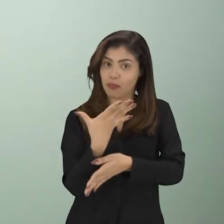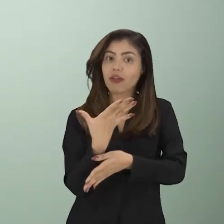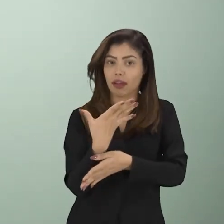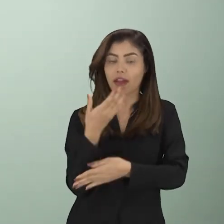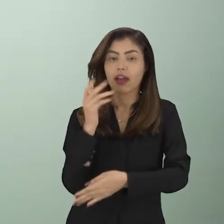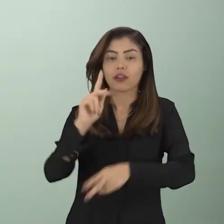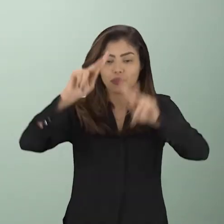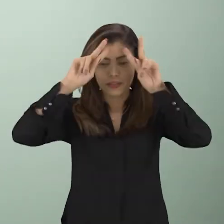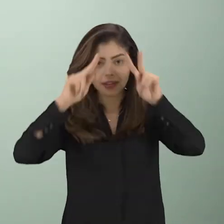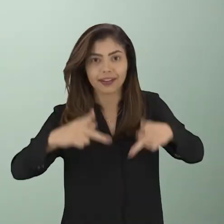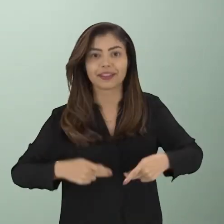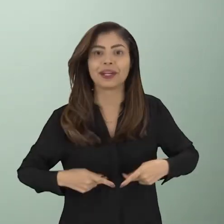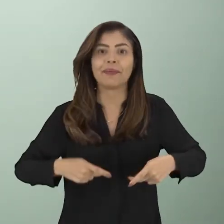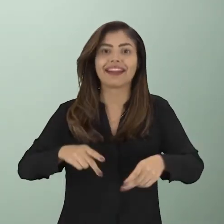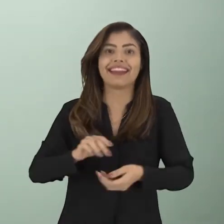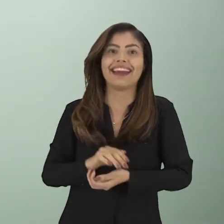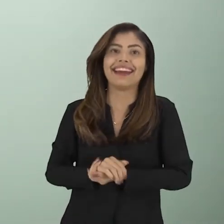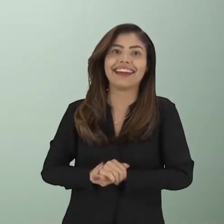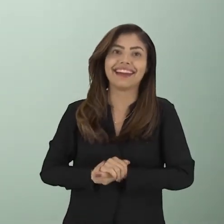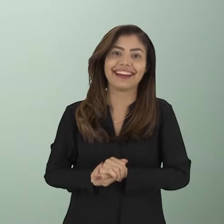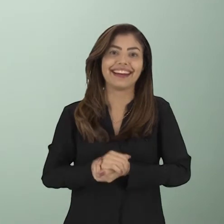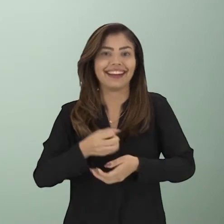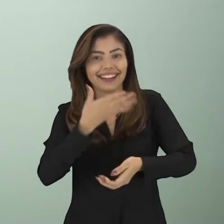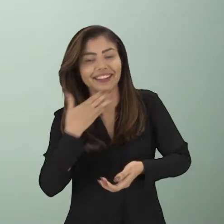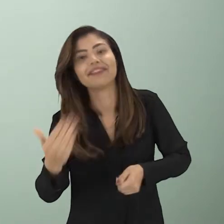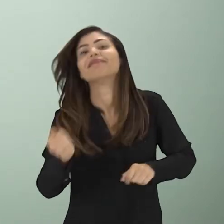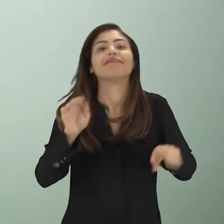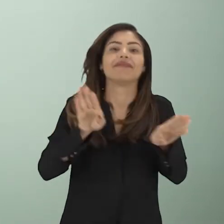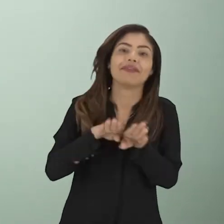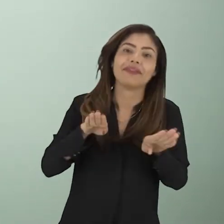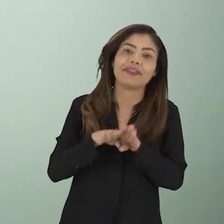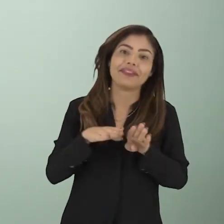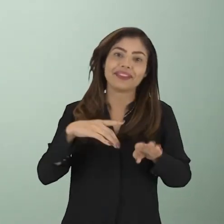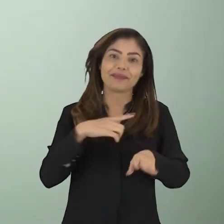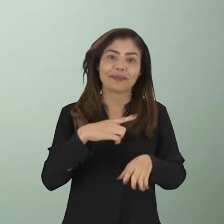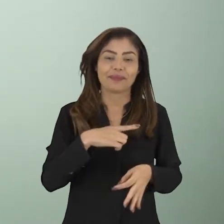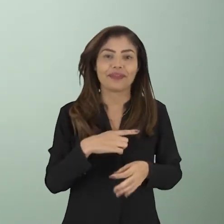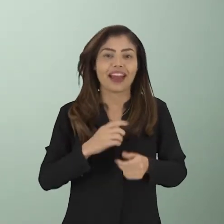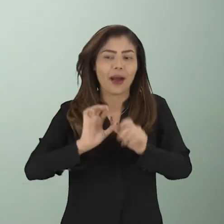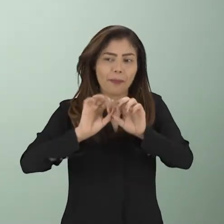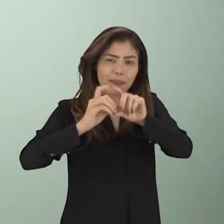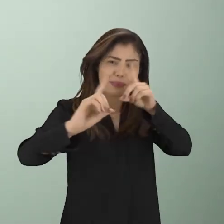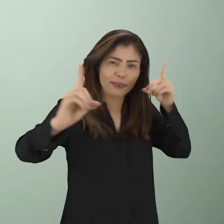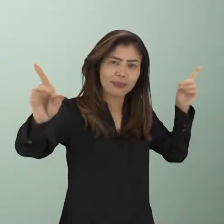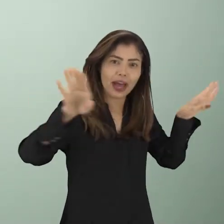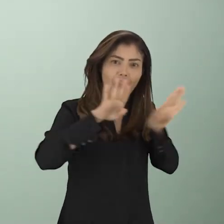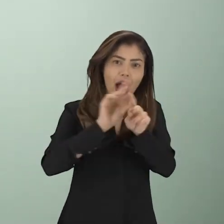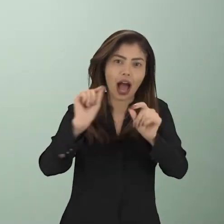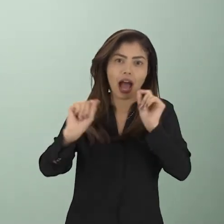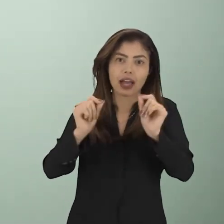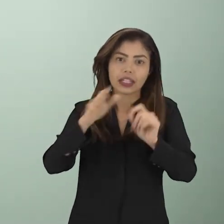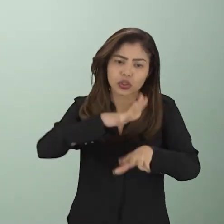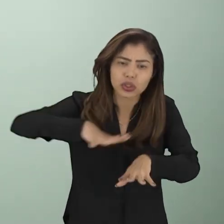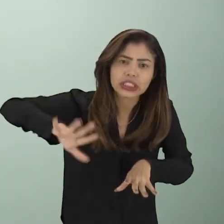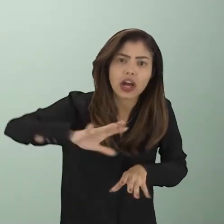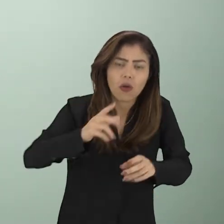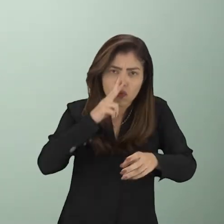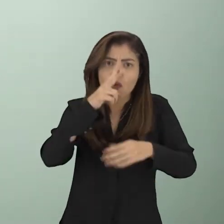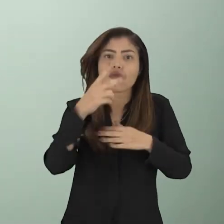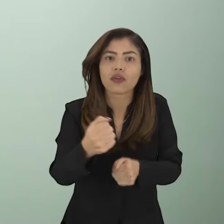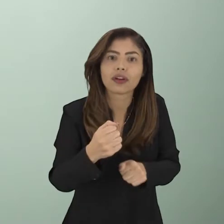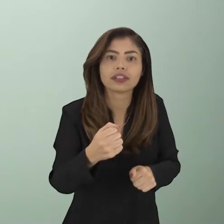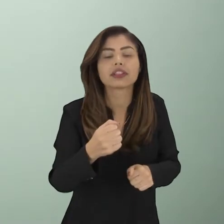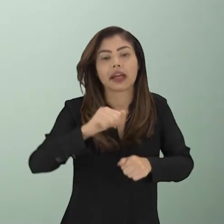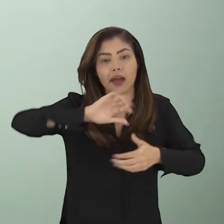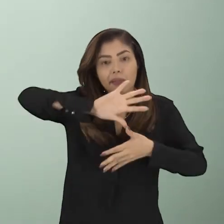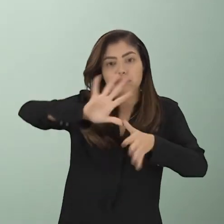da natureza humana. A rede deu visibilidade a tudo, melhorou as nossas comunicações, diminuiu o distanciamento social, que ficou muito forte